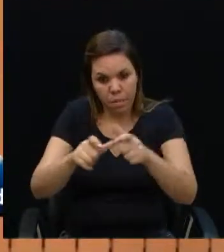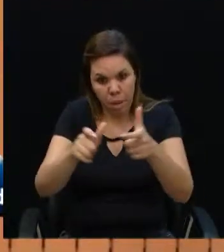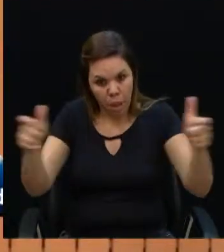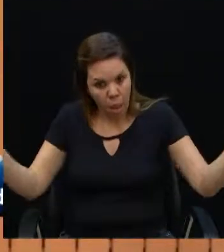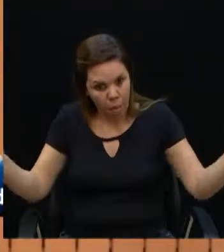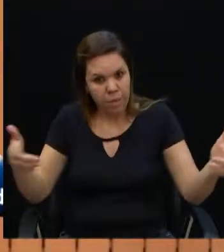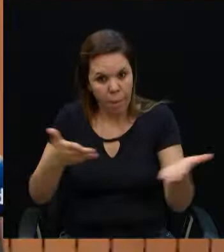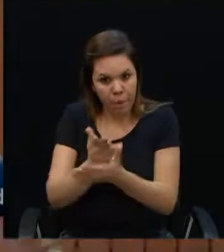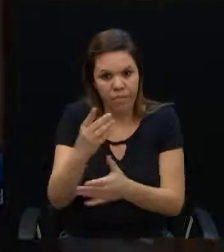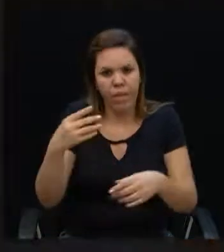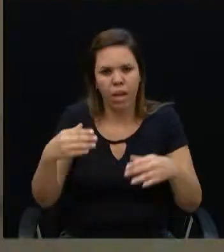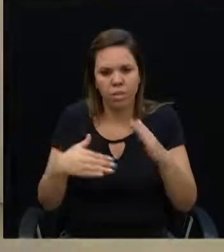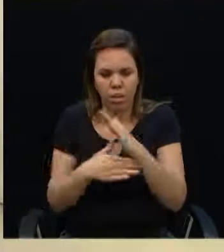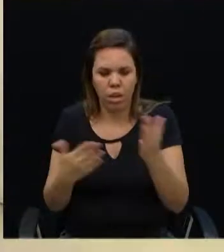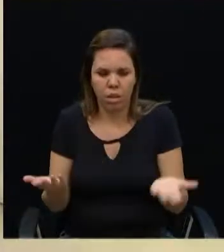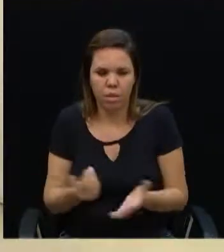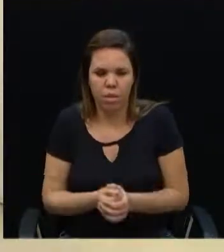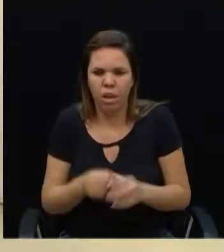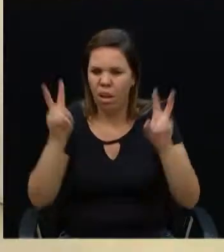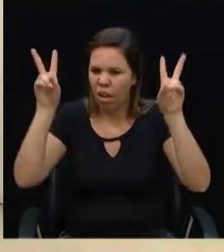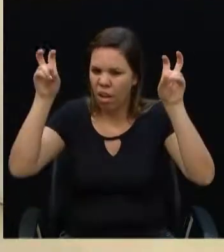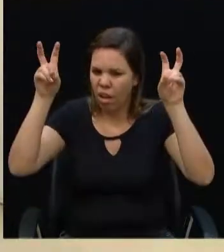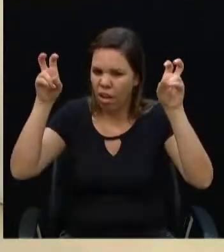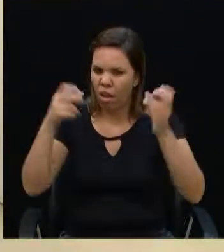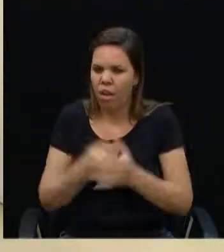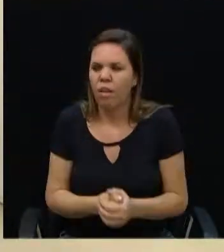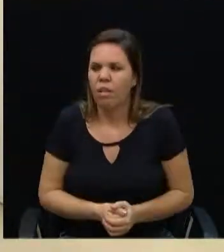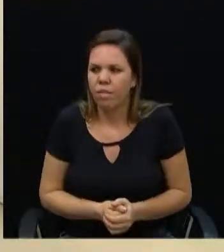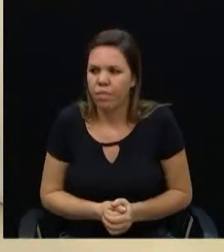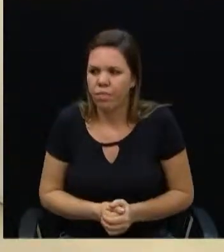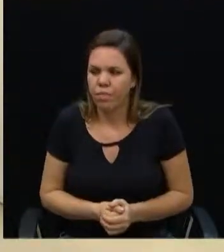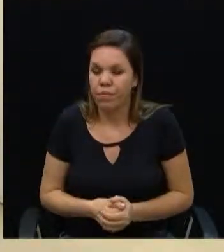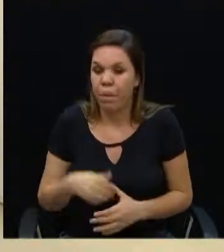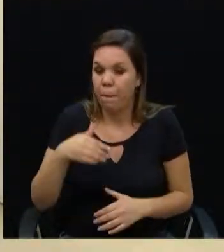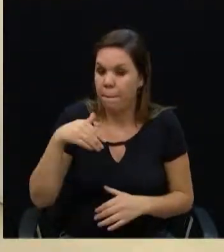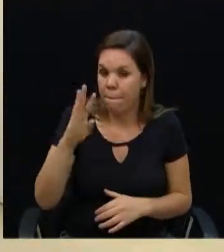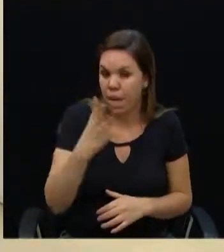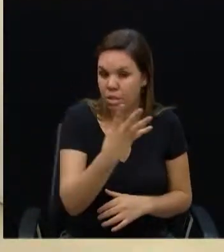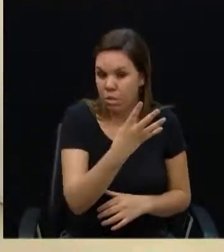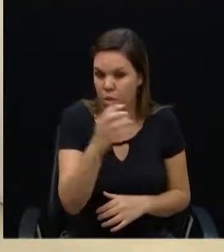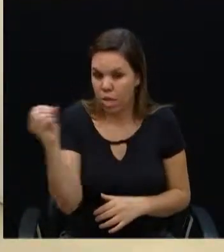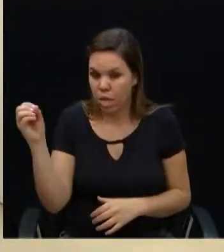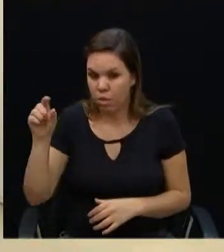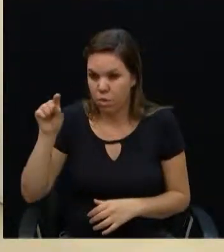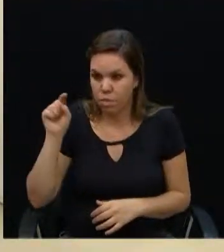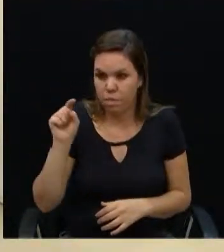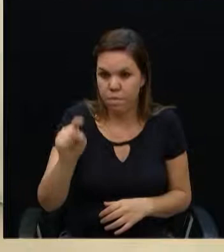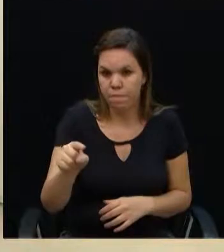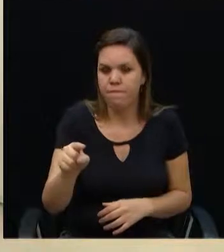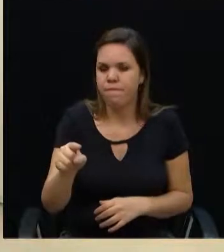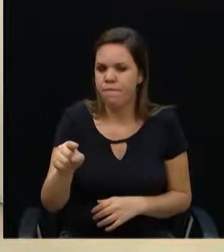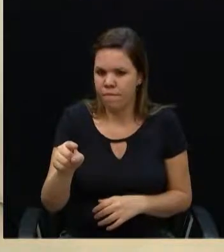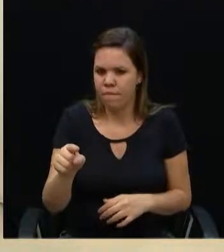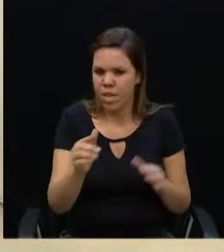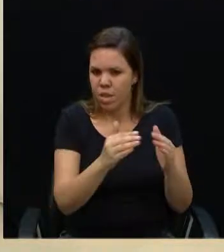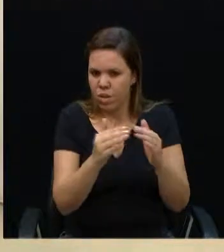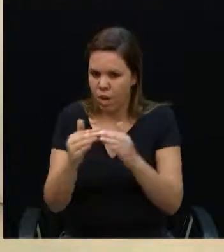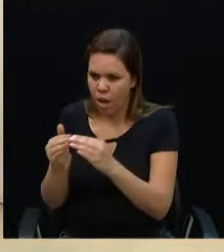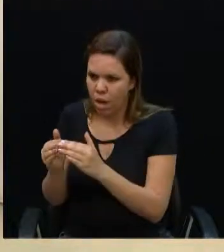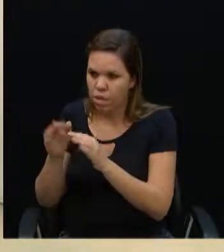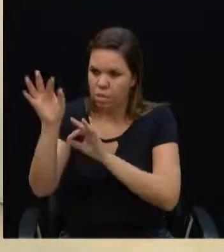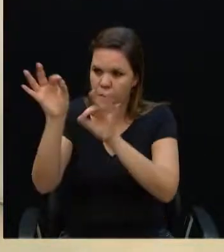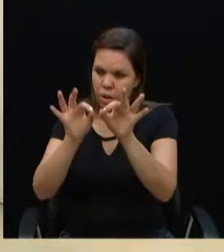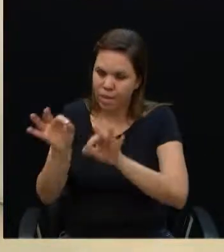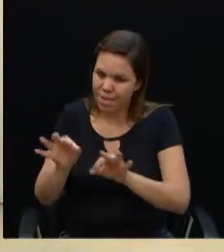ser aprovado na Câmara. É um tema que envolve mais de 400 imóveis, 400 mil imóveis, para regularizar